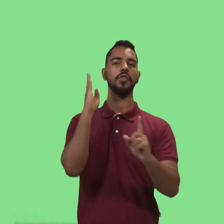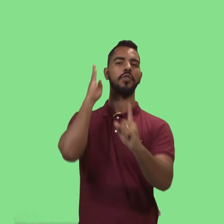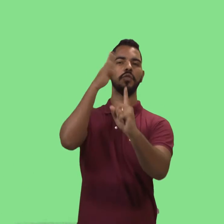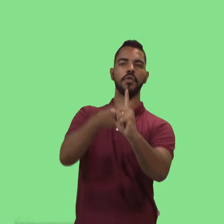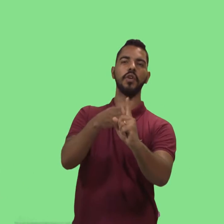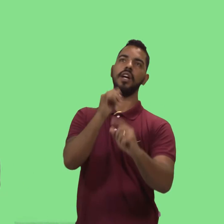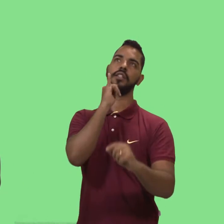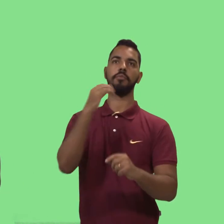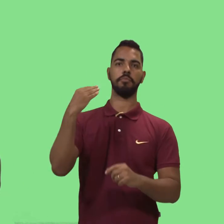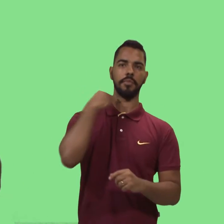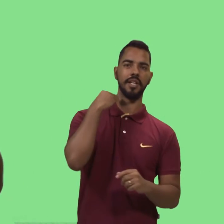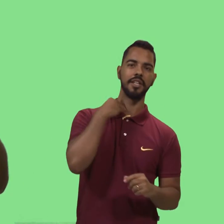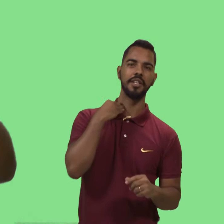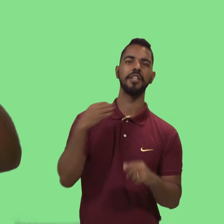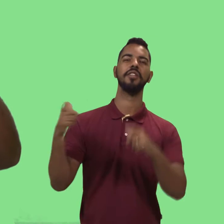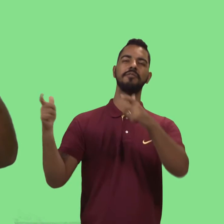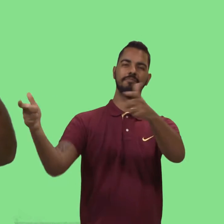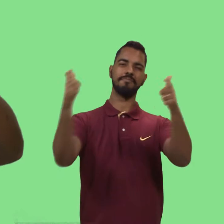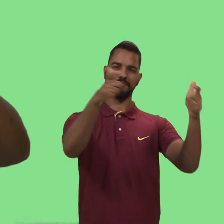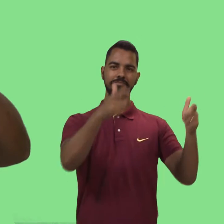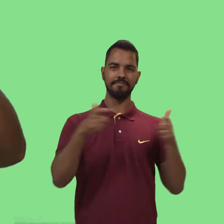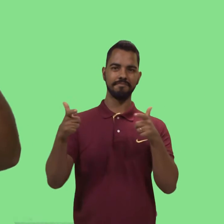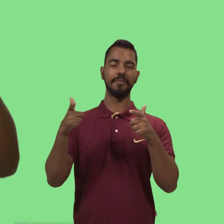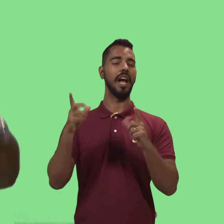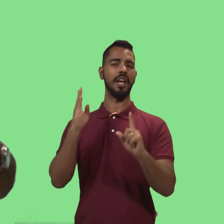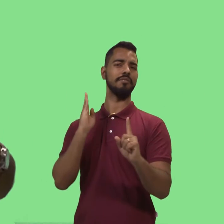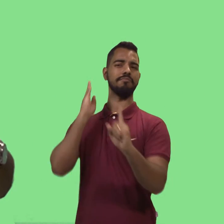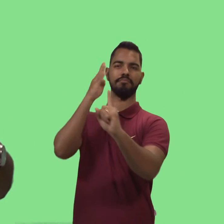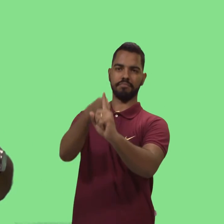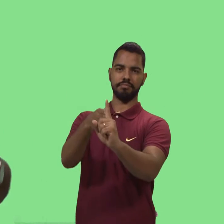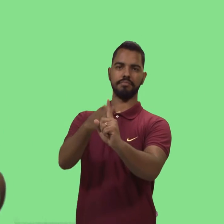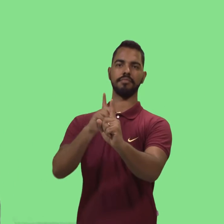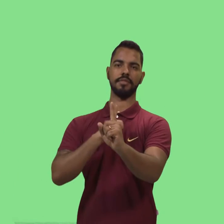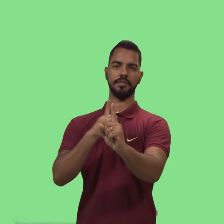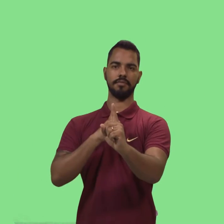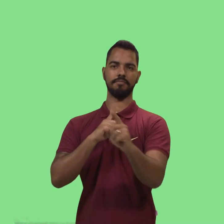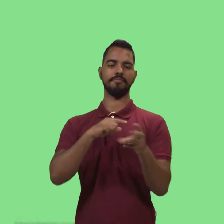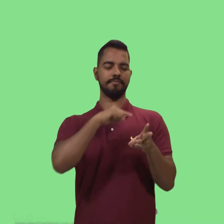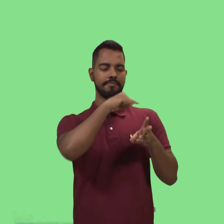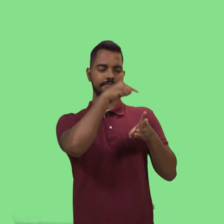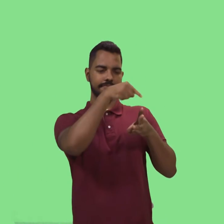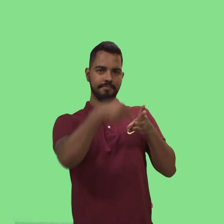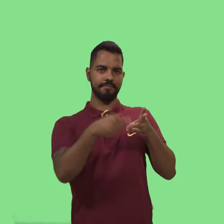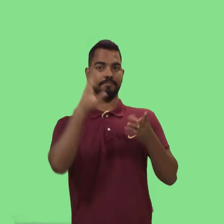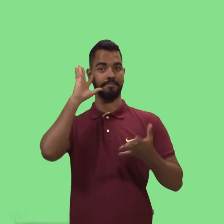e bancários, que é a correspondência unidirecional.